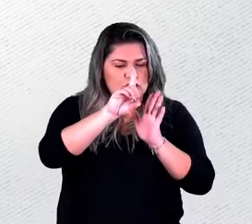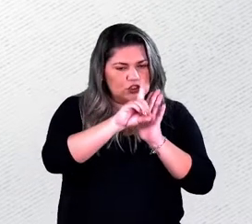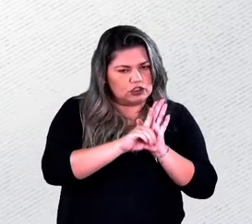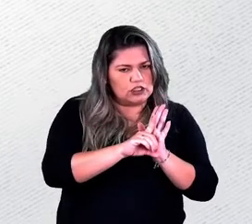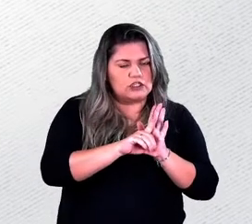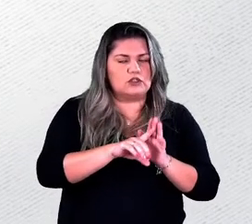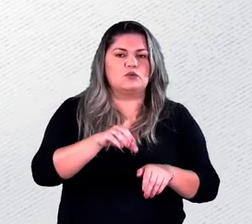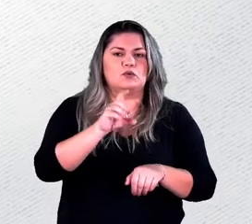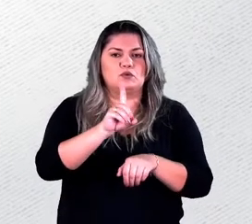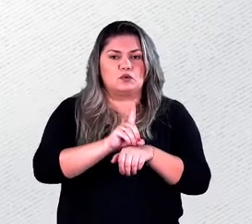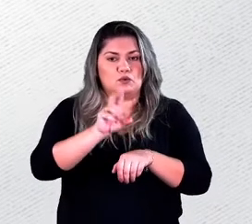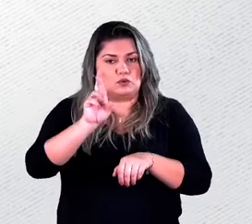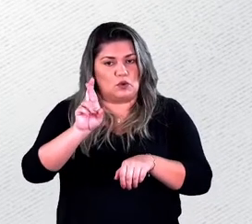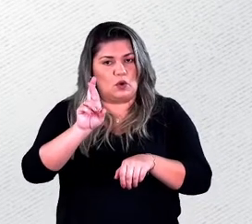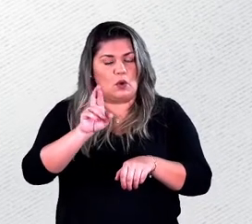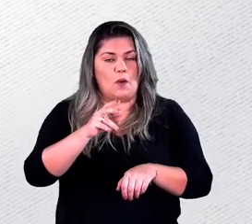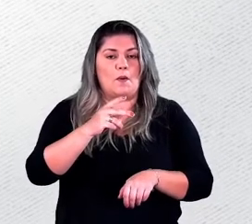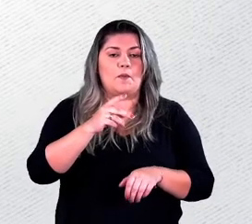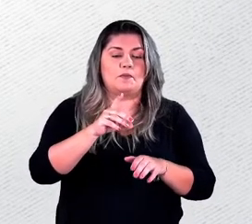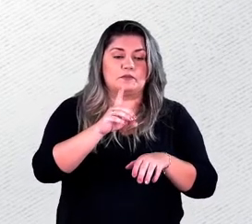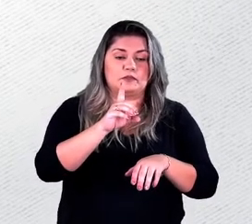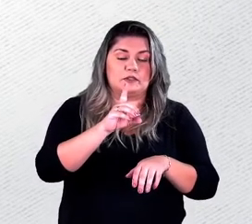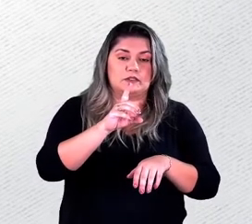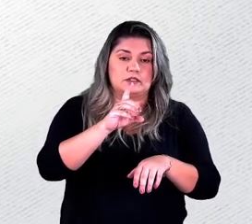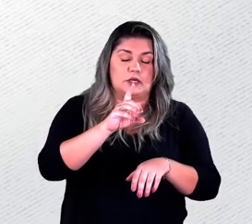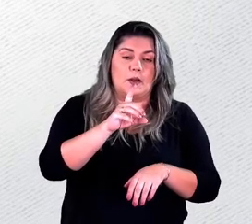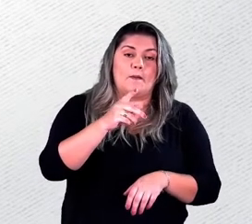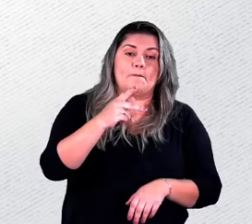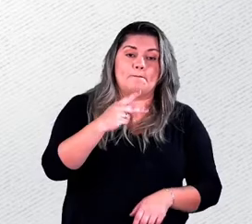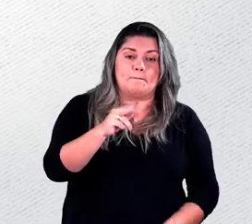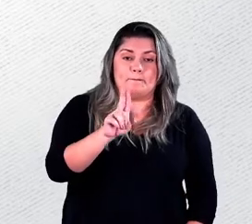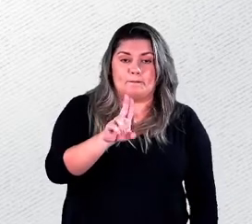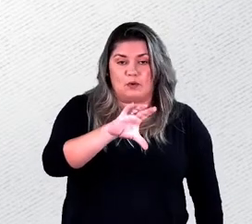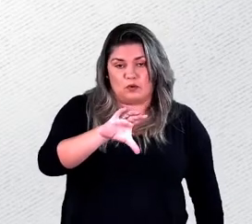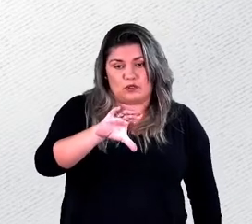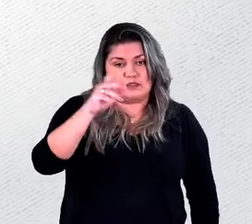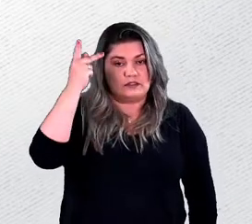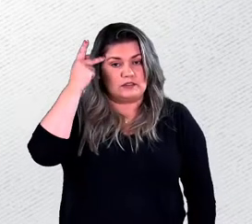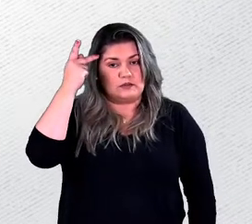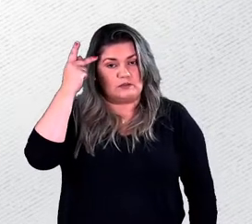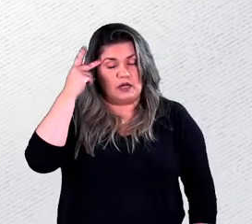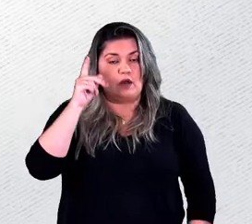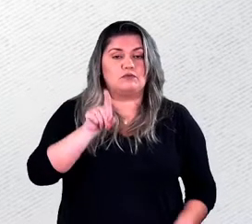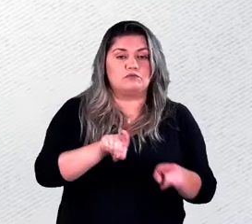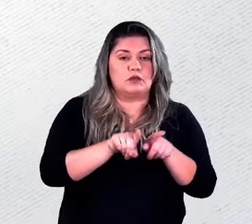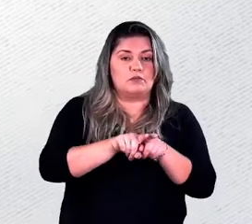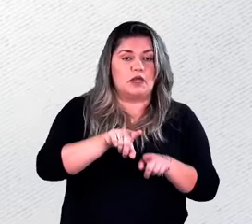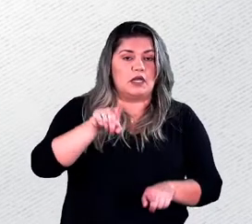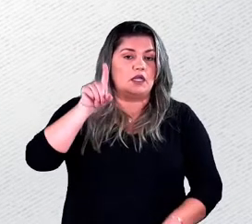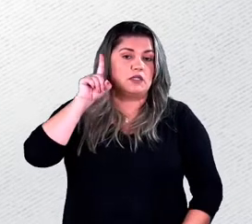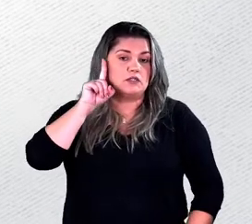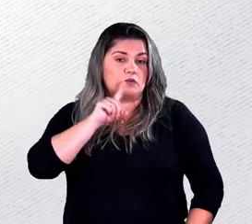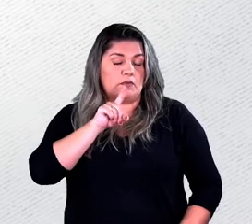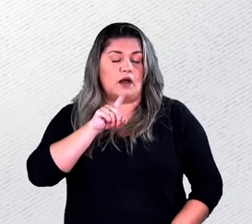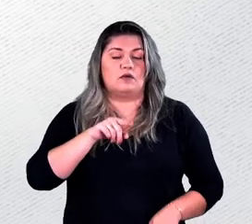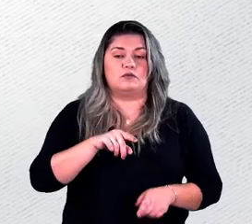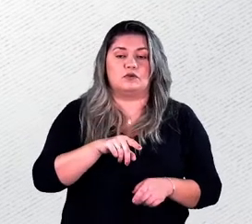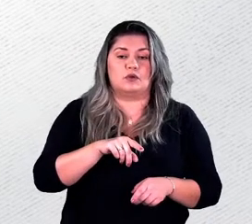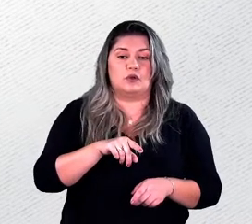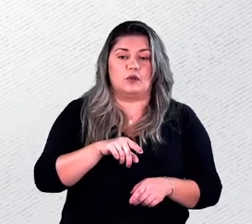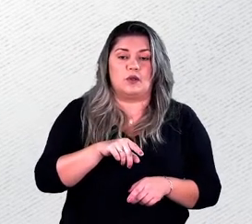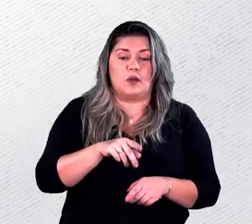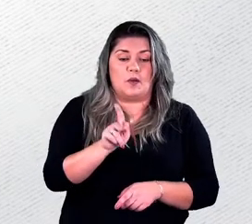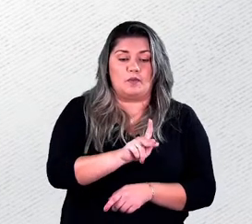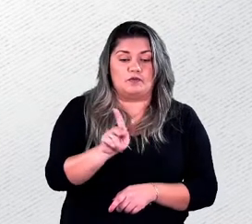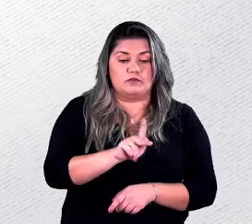pela PUC de São Paulo Oi e esse é seu estágio pós-doutoral na universidade de paris-sorbonne professor do departamento de direito comercial